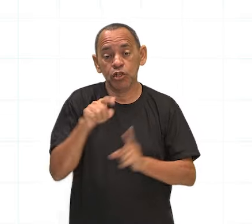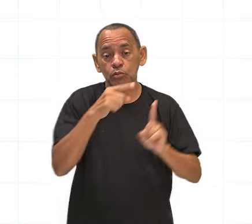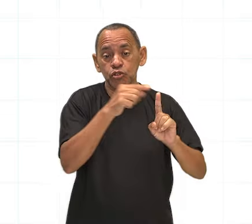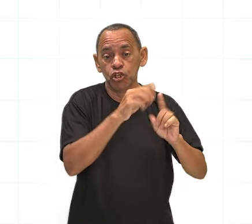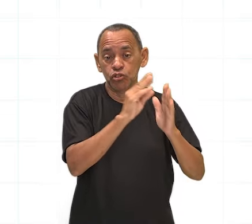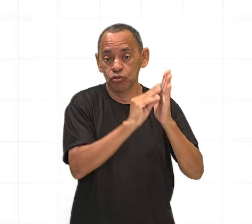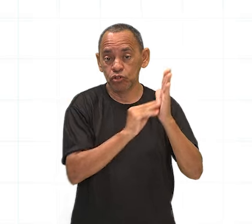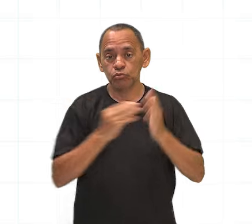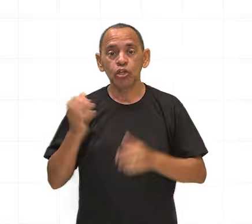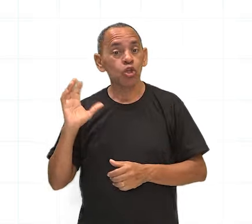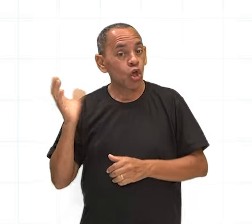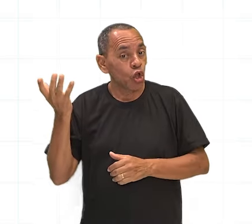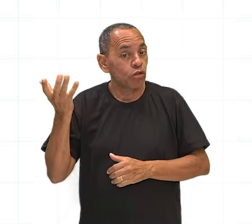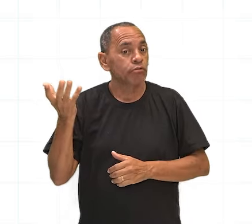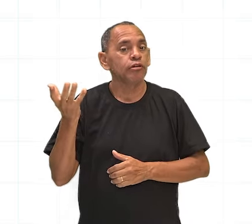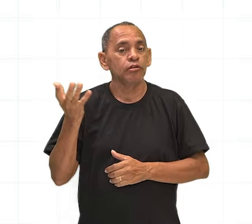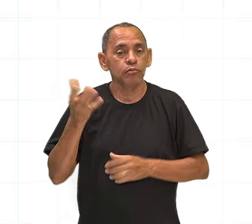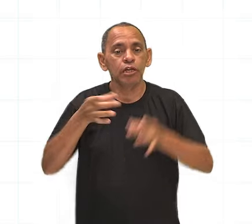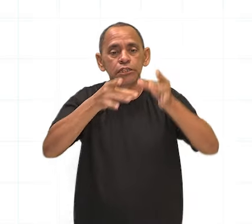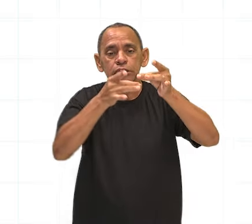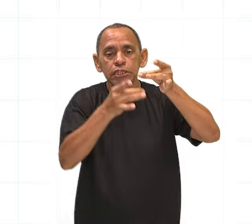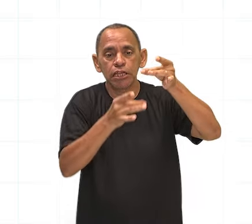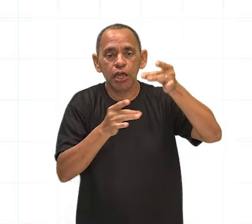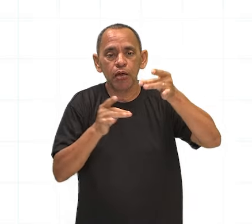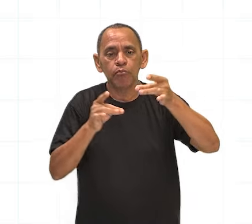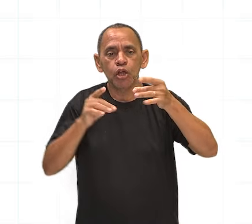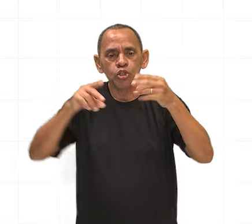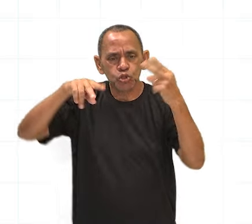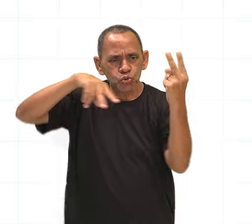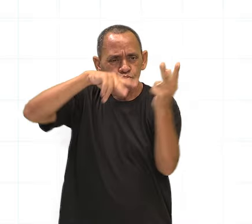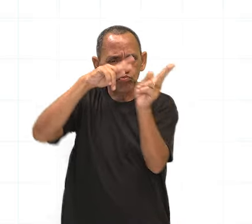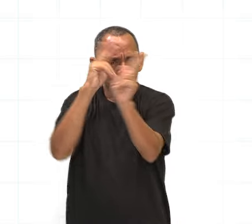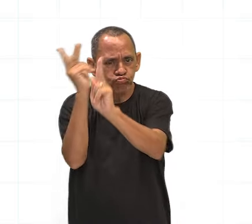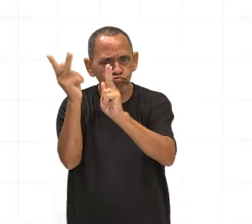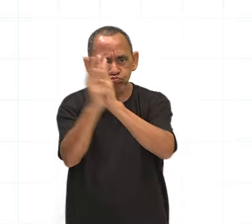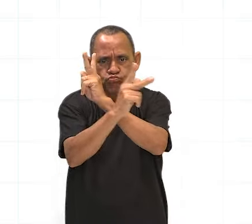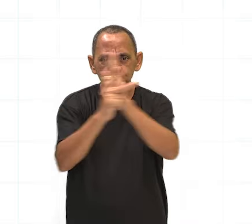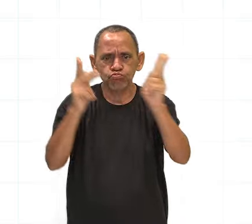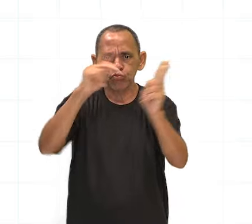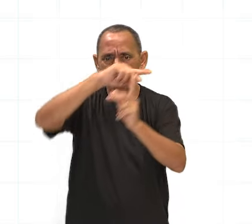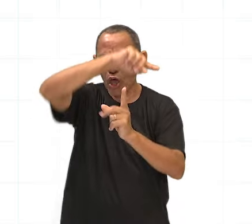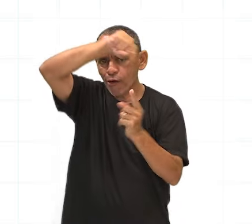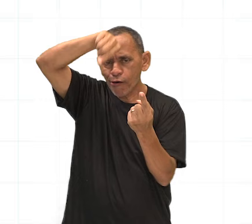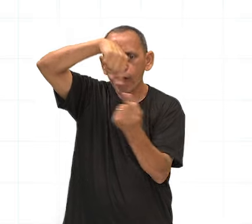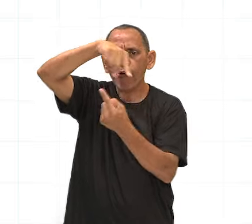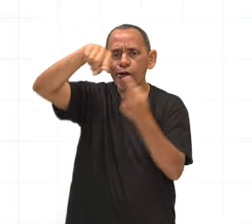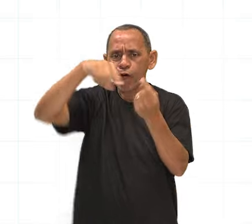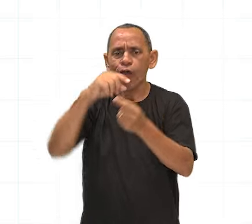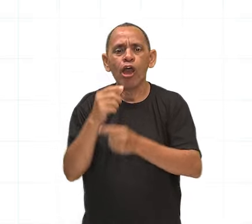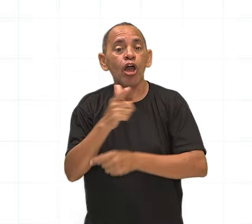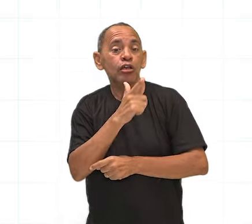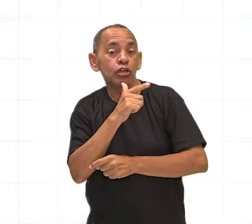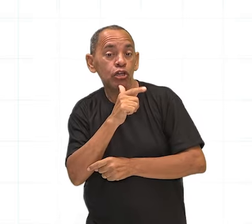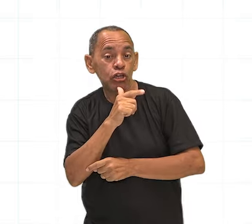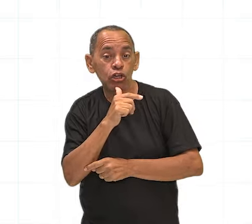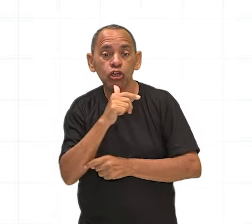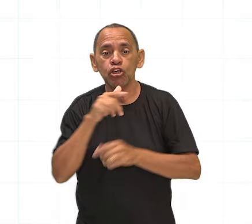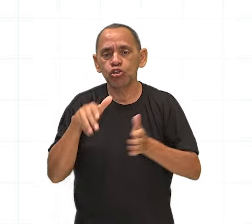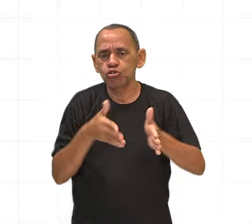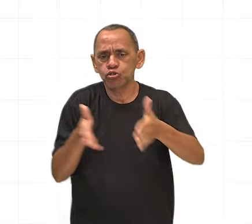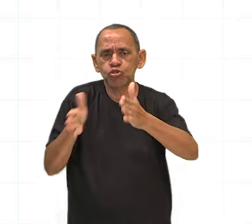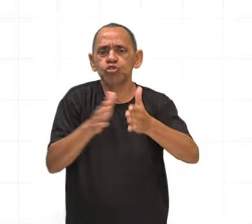clima e no detalhamento, circulação de ventos globais, os rios voadores e a floresta amazônica